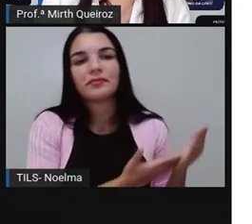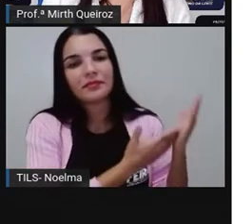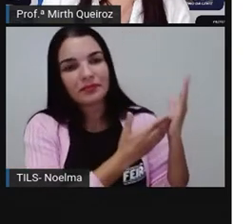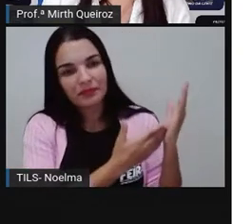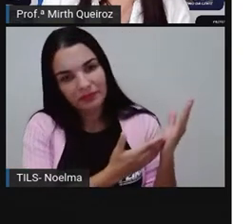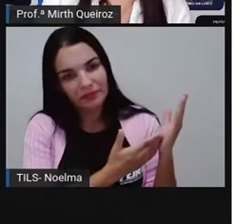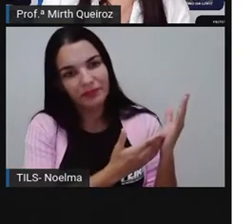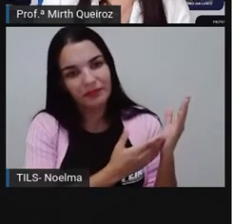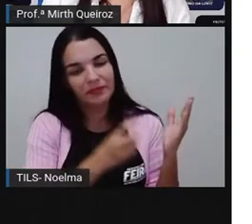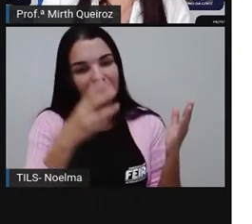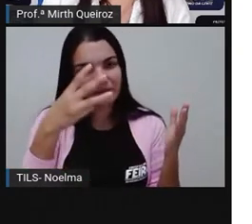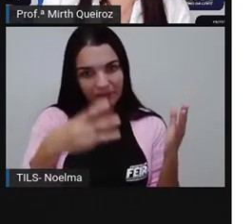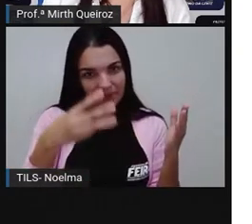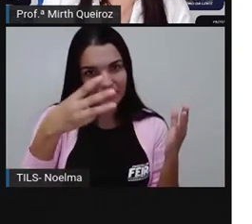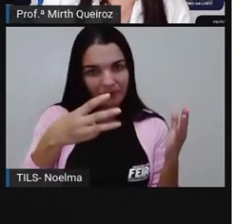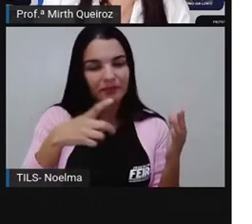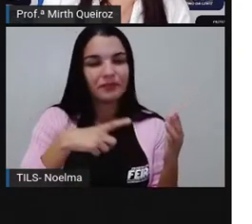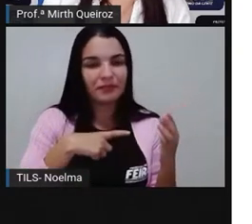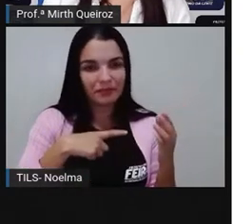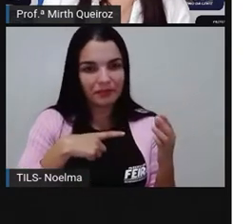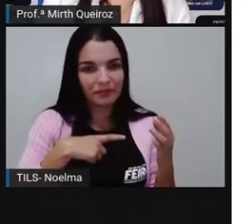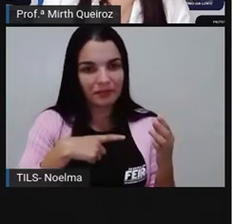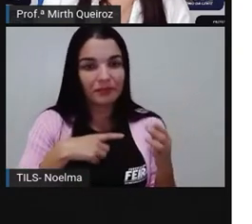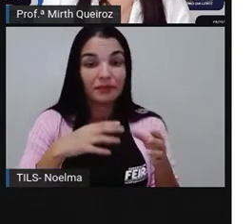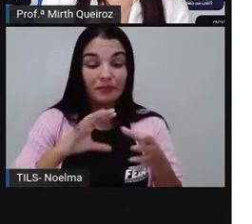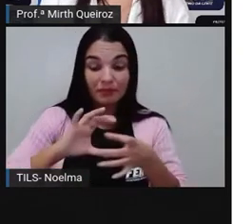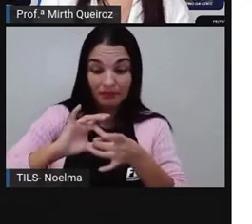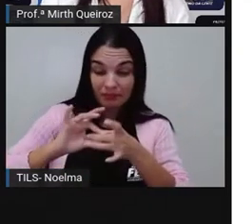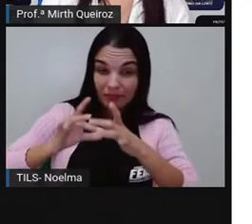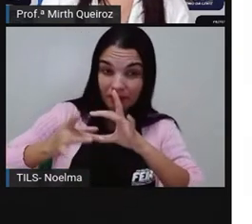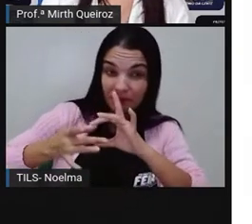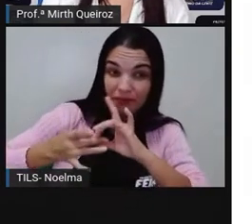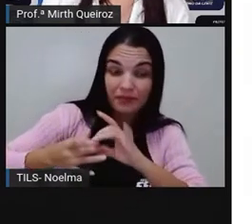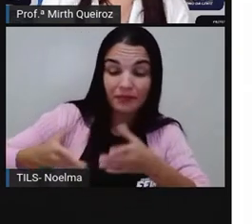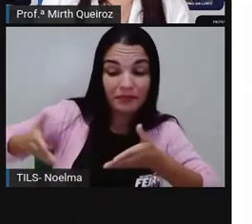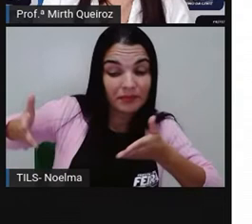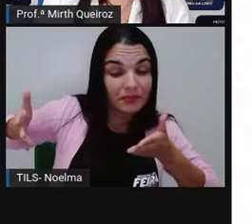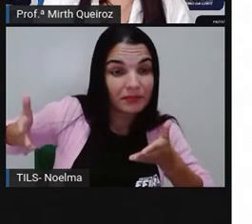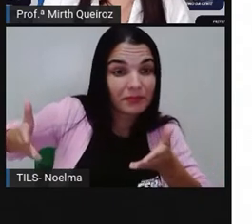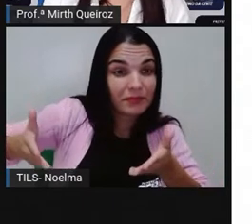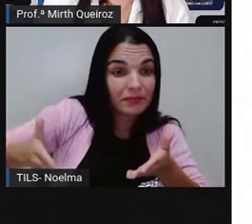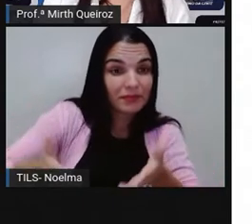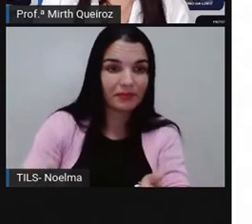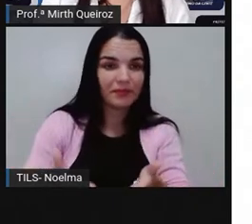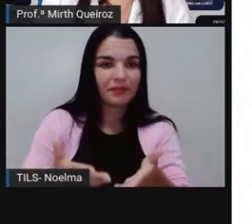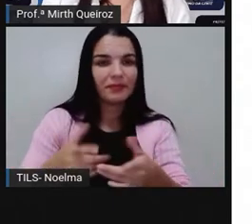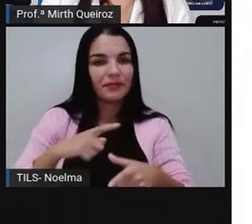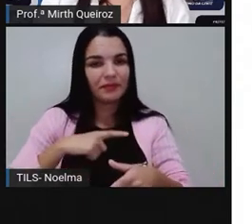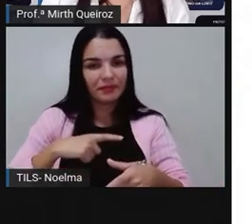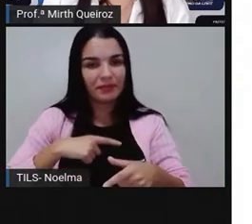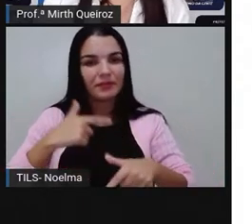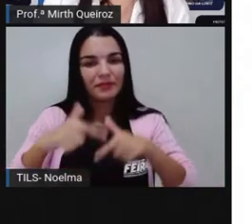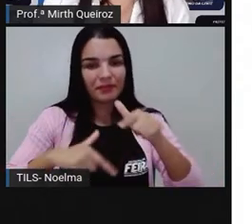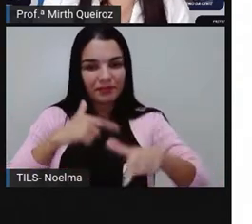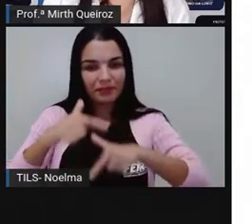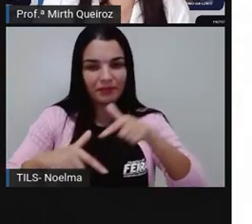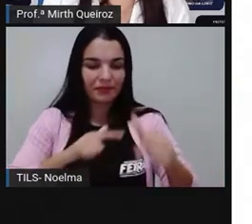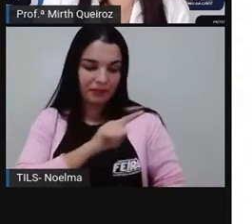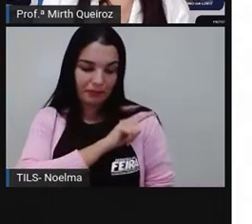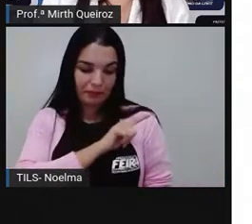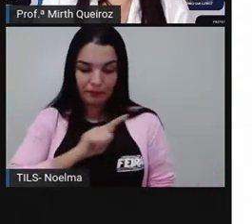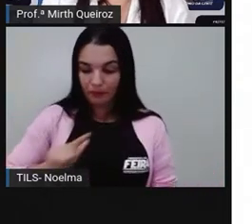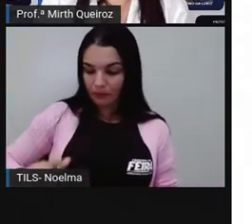pelo provedor-mor, pelo capitão-mor, tem relação também com as funções que são desenvolvidas hoje pelo